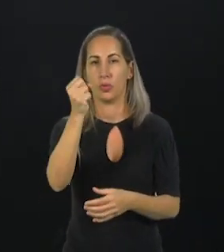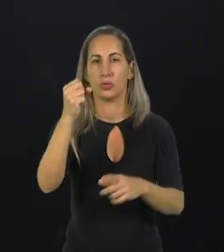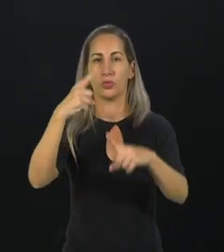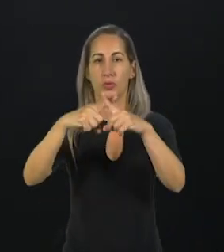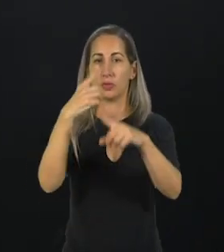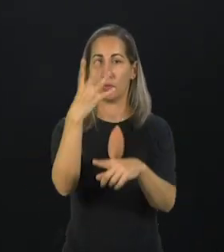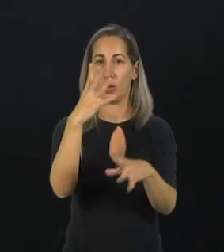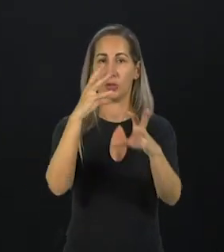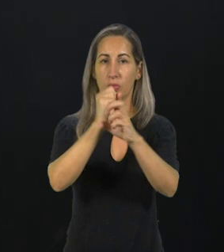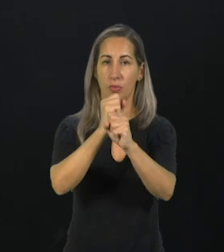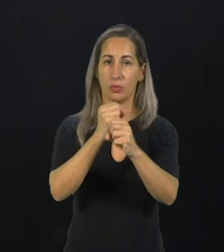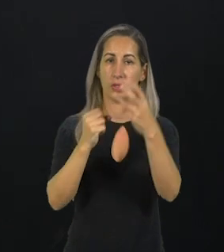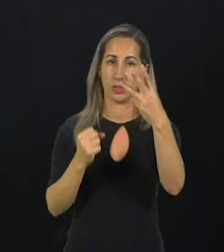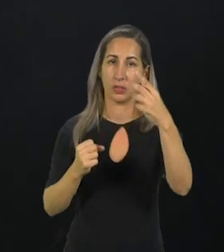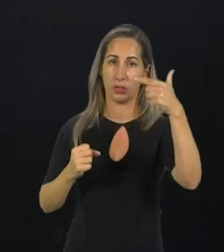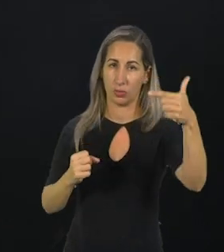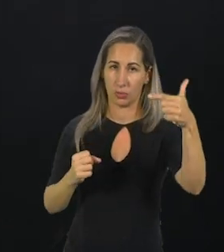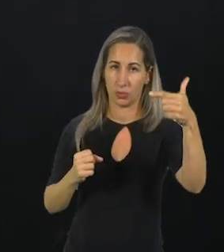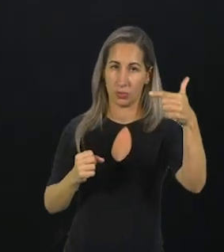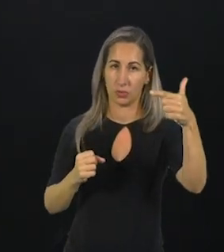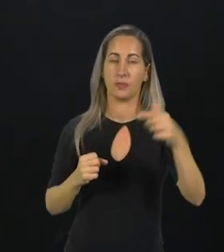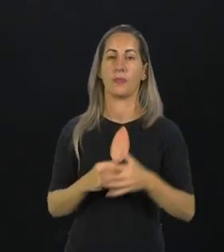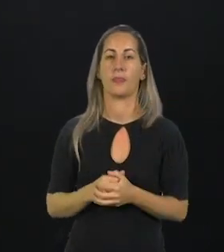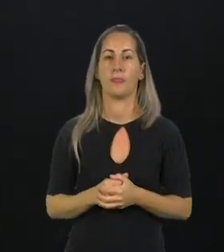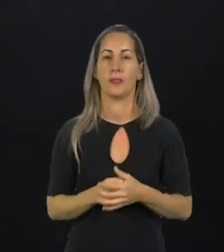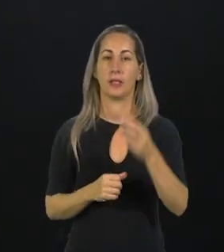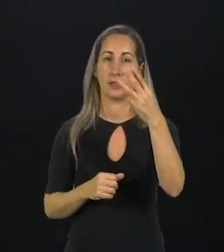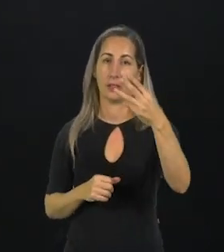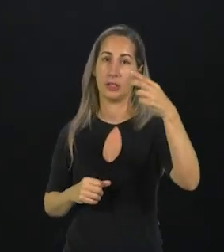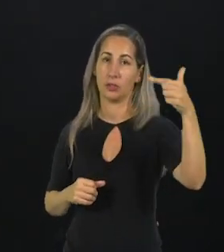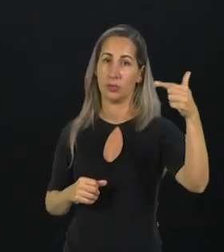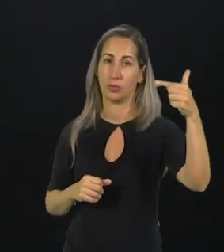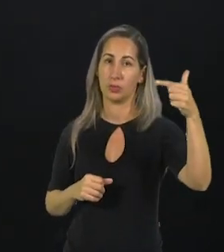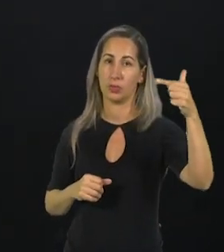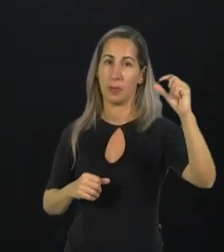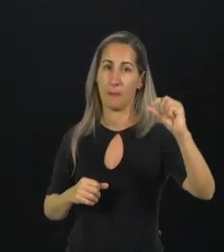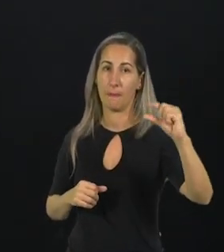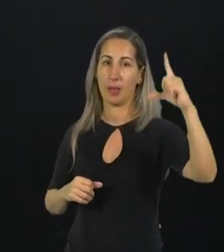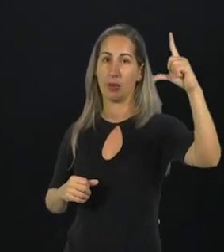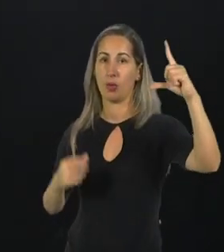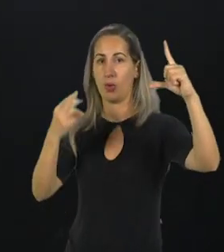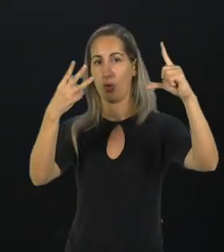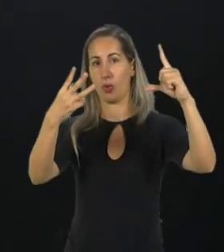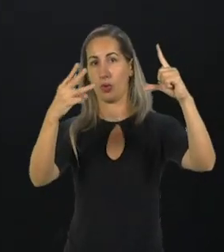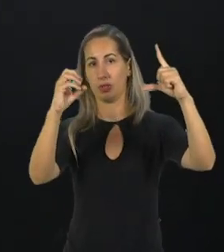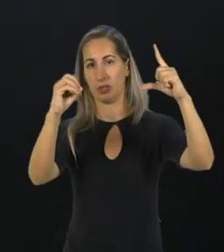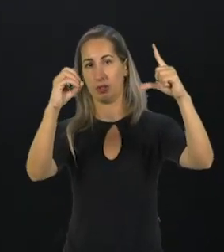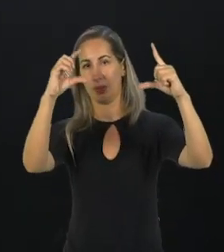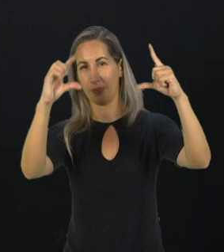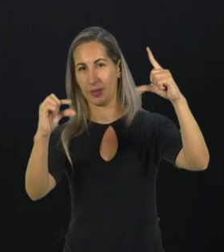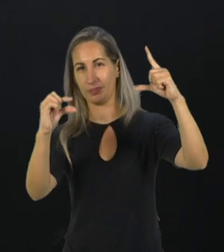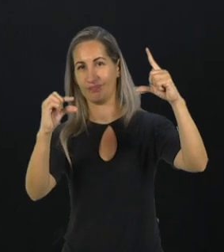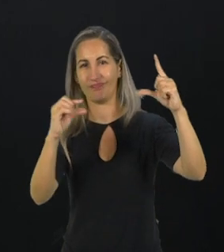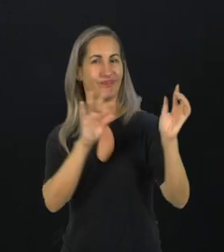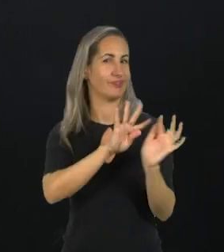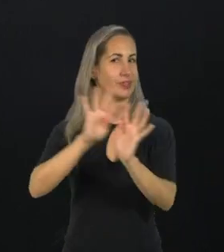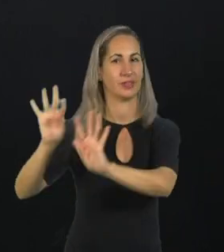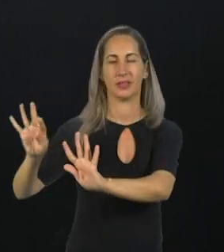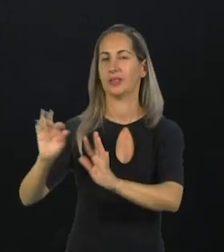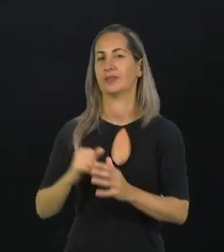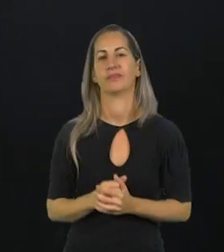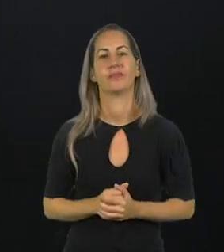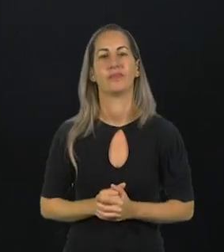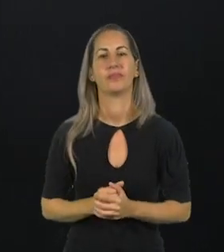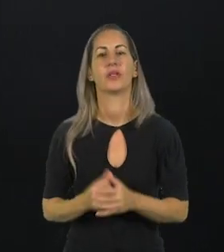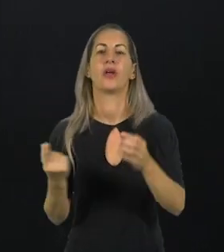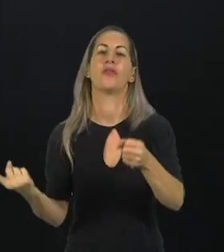vezes 4 ser igual a 32 e 32 ser um valor maior do que 30, para a gente não interessa.